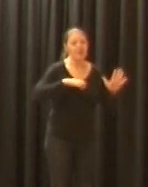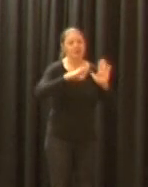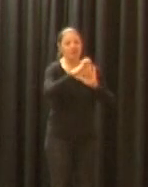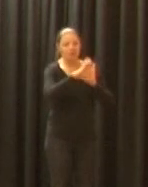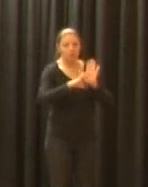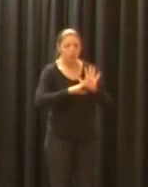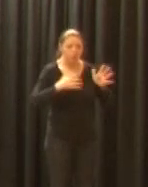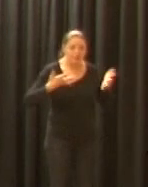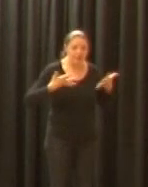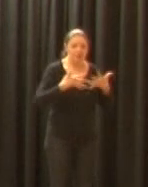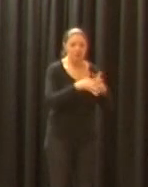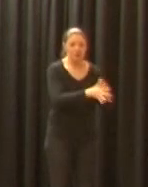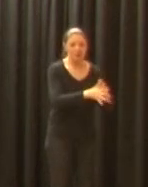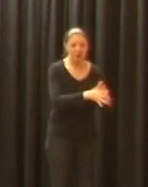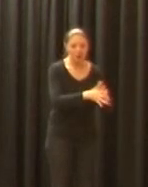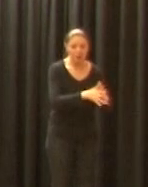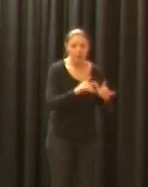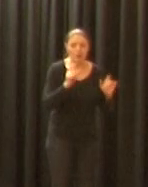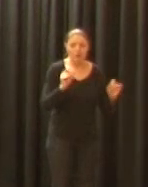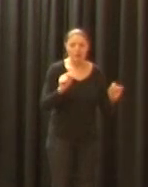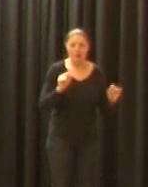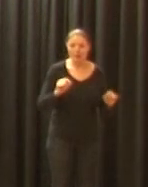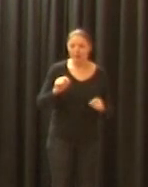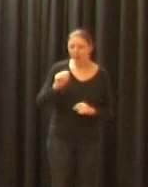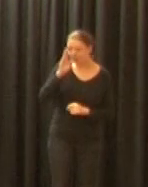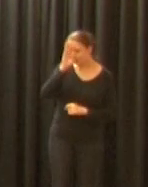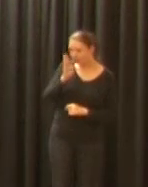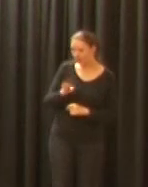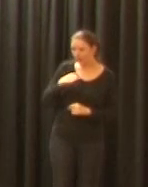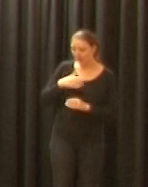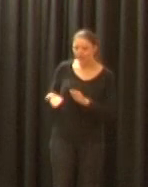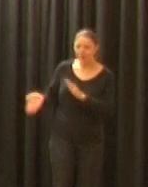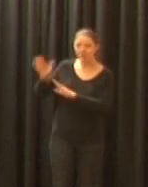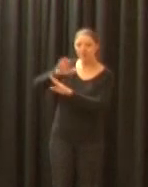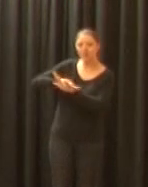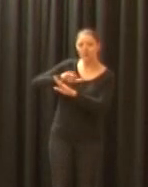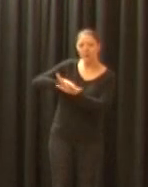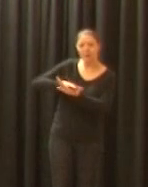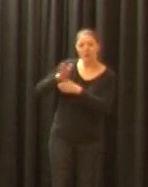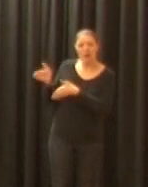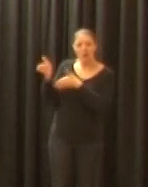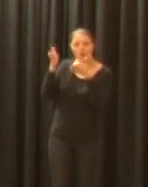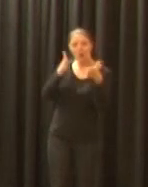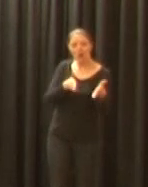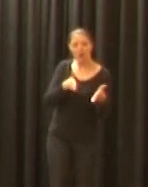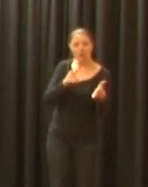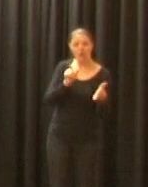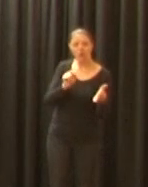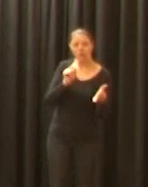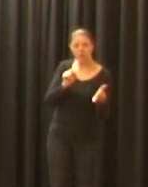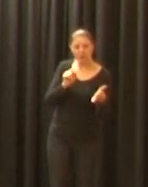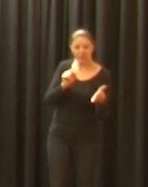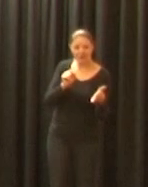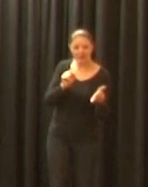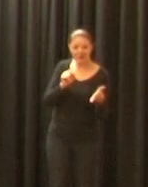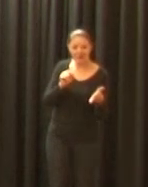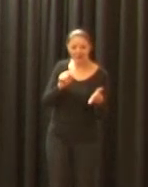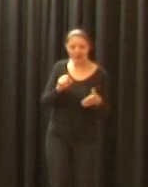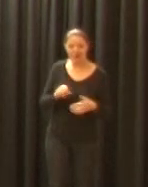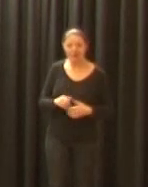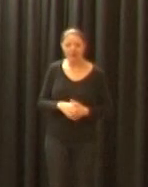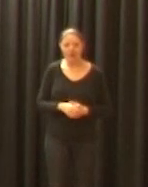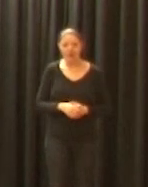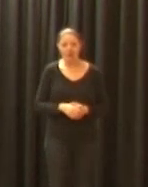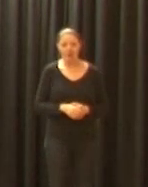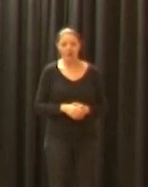nessa mão da marginalidade homossexual, como desfino fisco. Isso é o que a